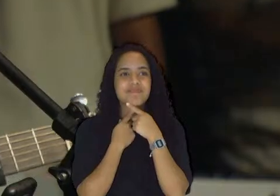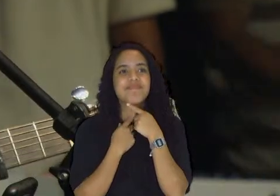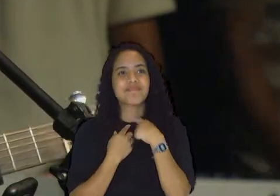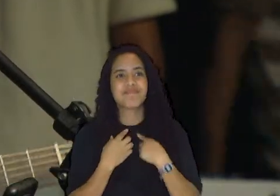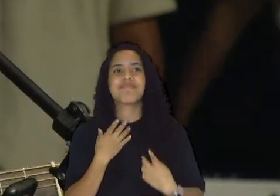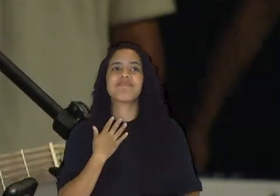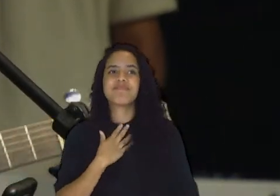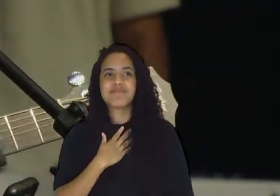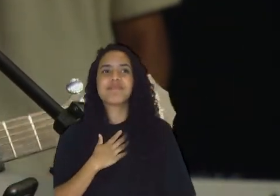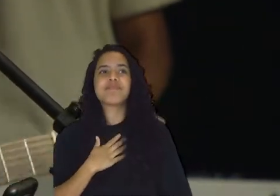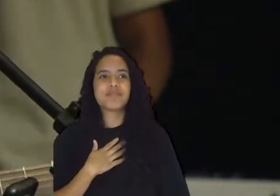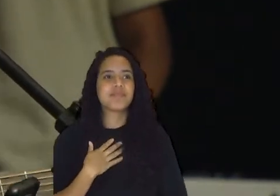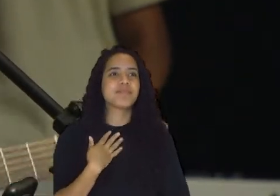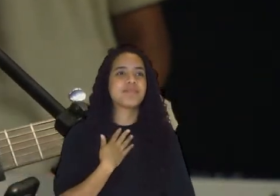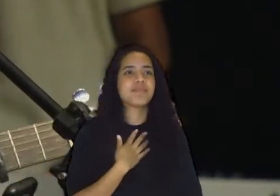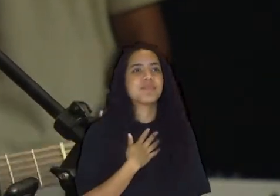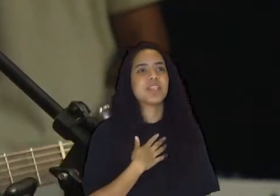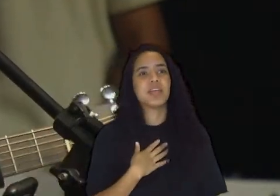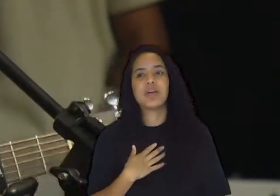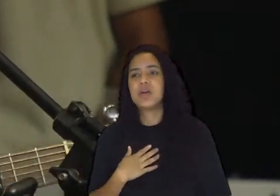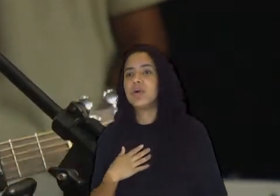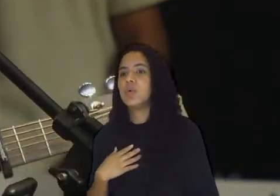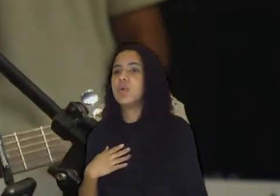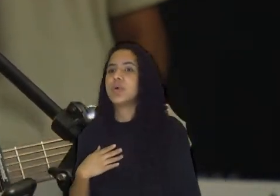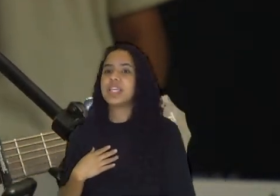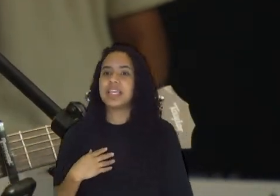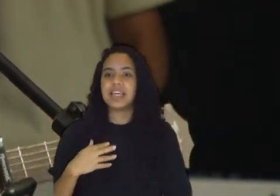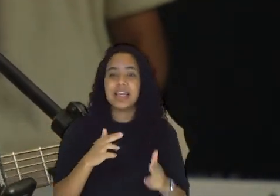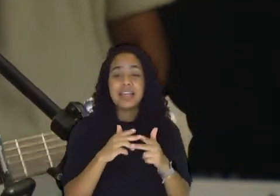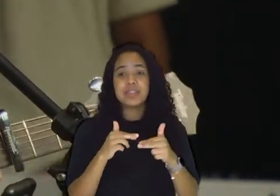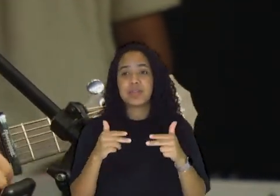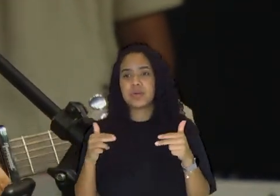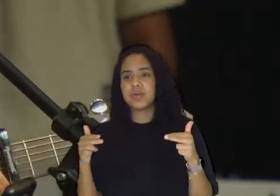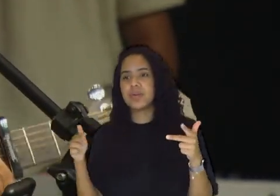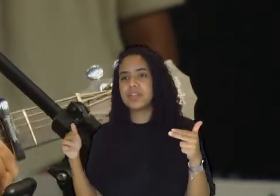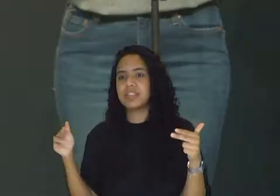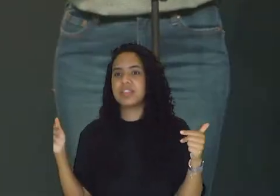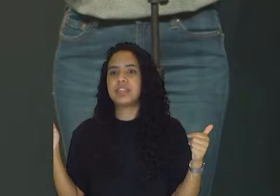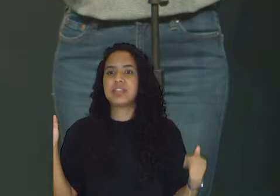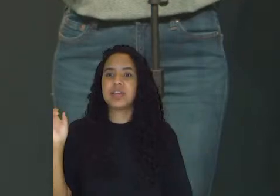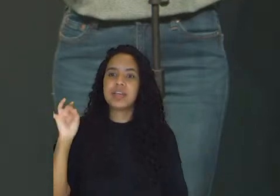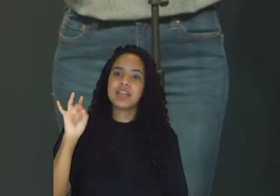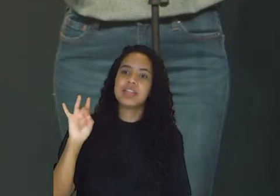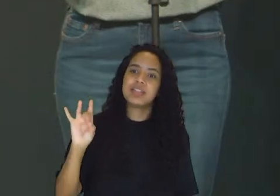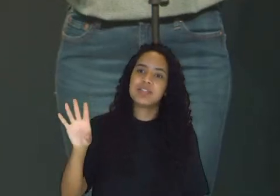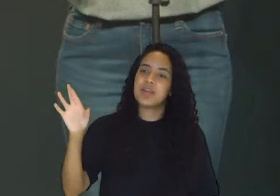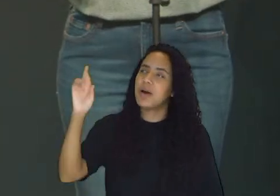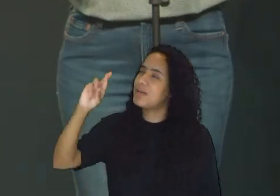Só tu pode.